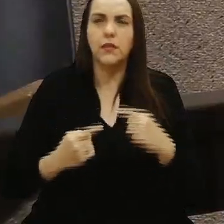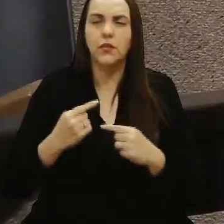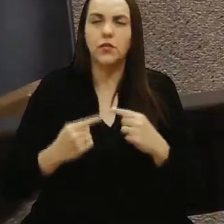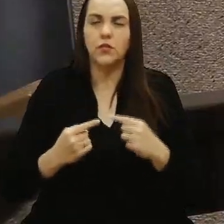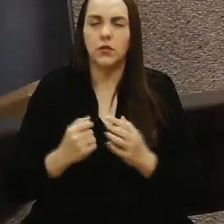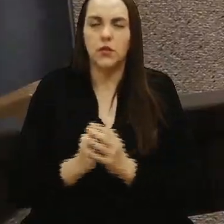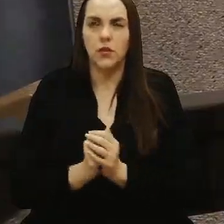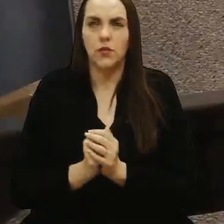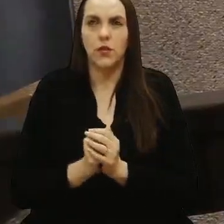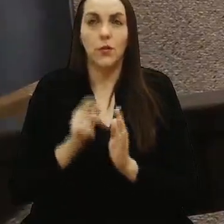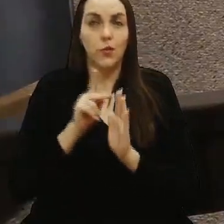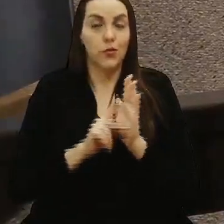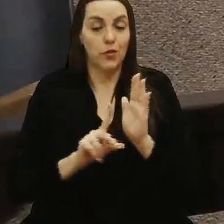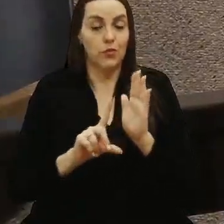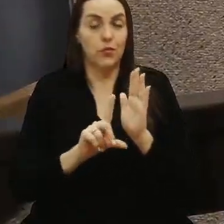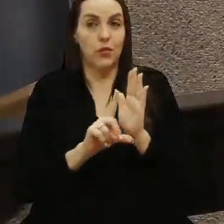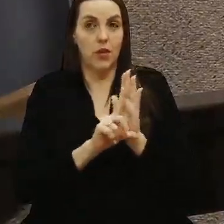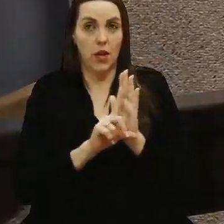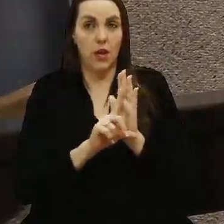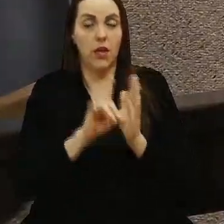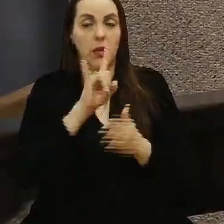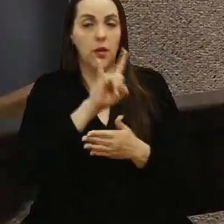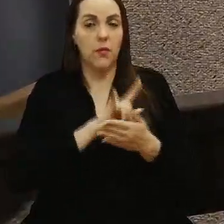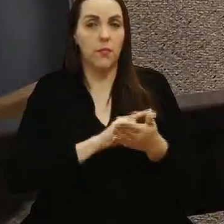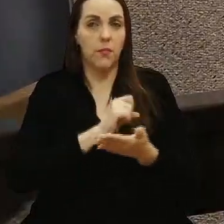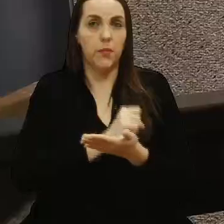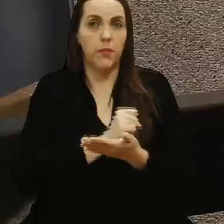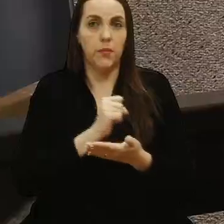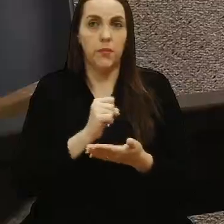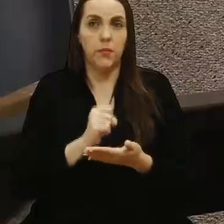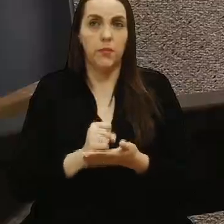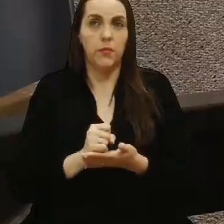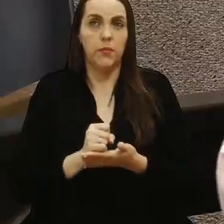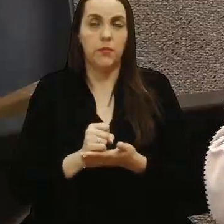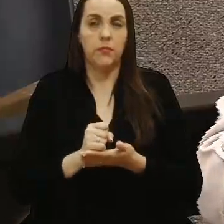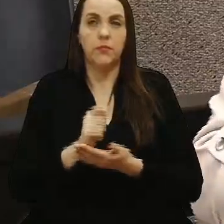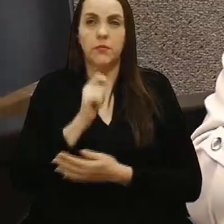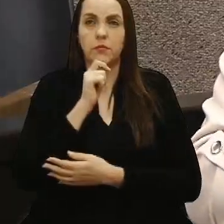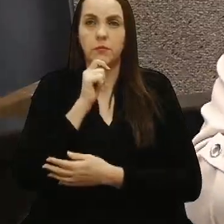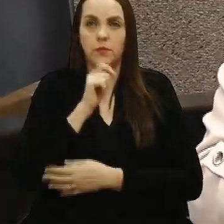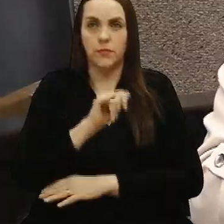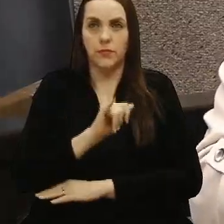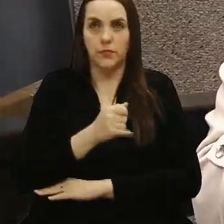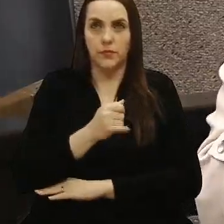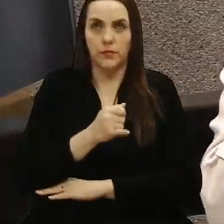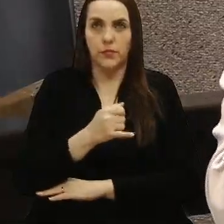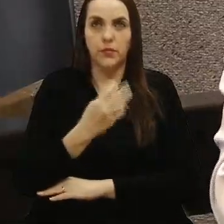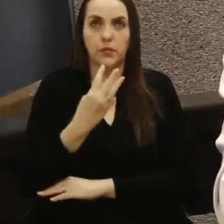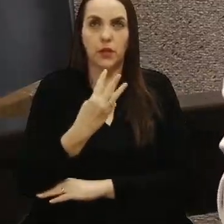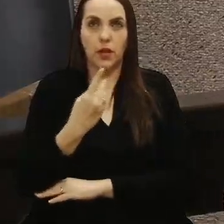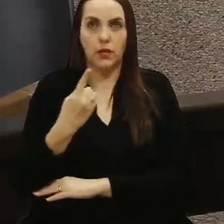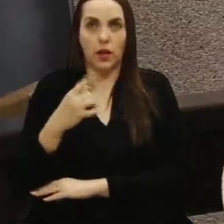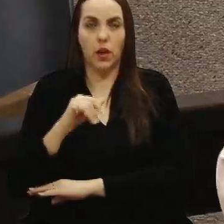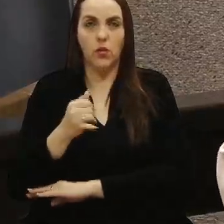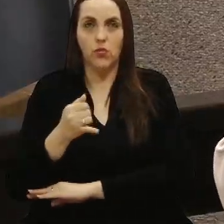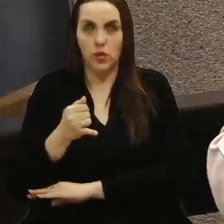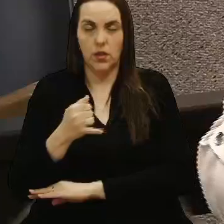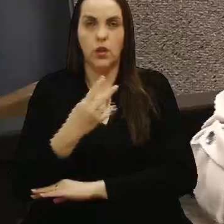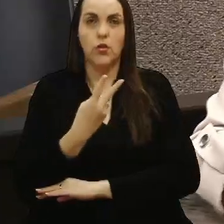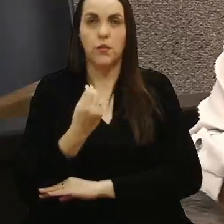o nosso projeto de lei ele foi protocolado ainda em janeiro, dia 31 de janeiro